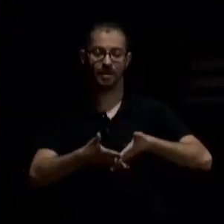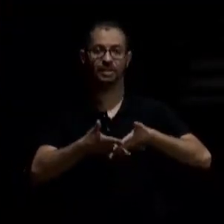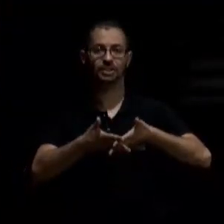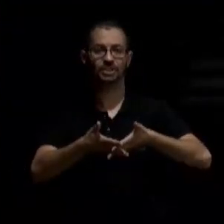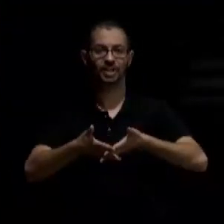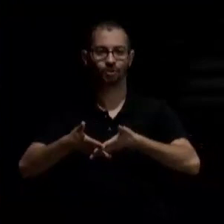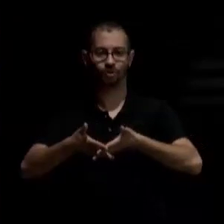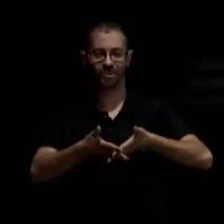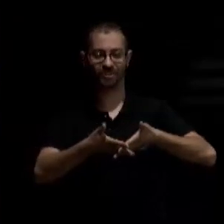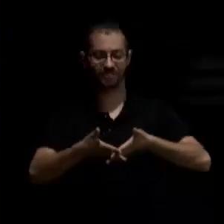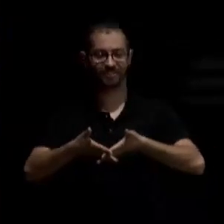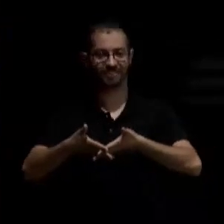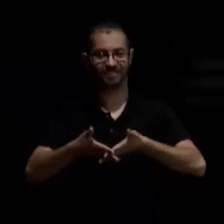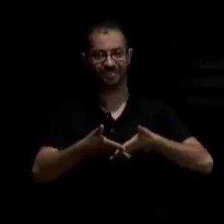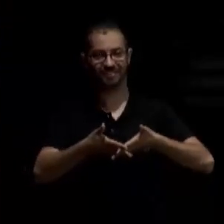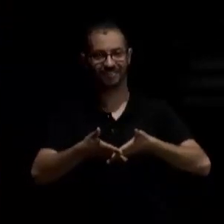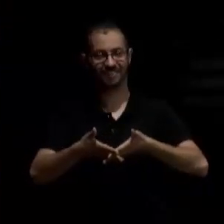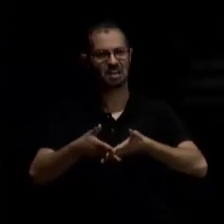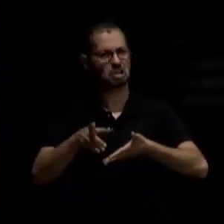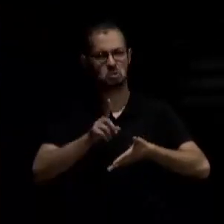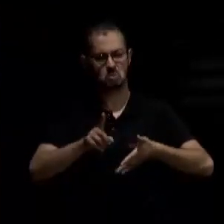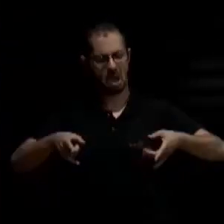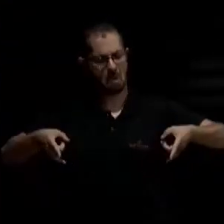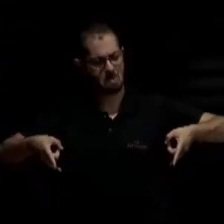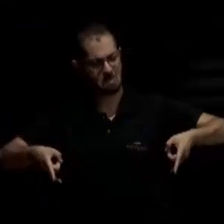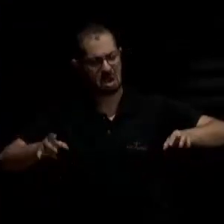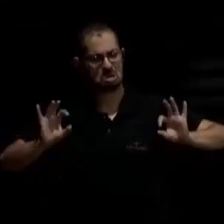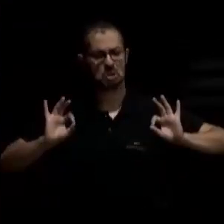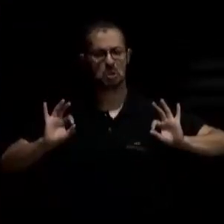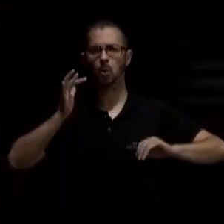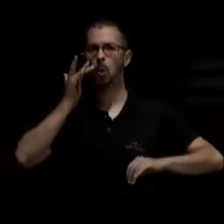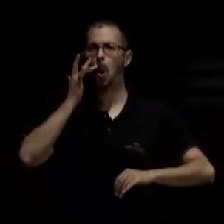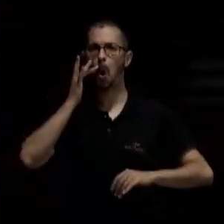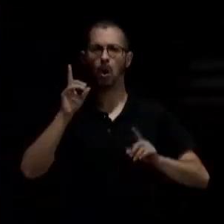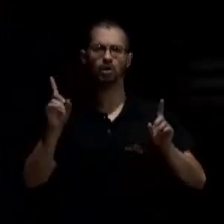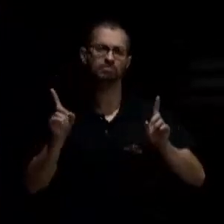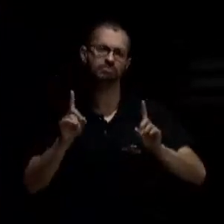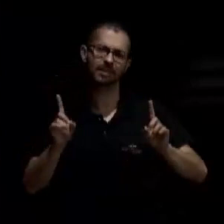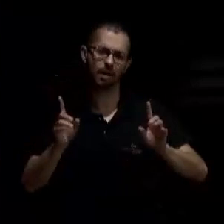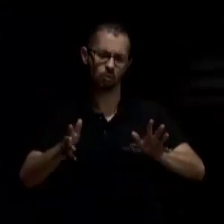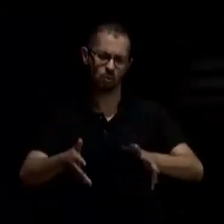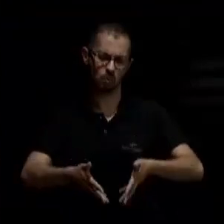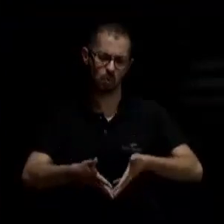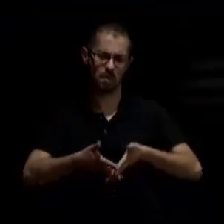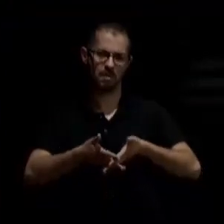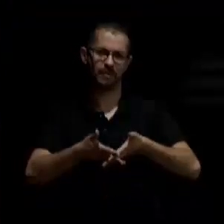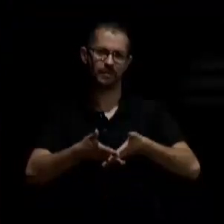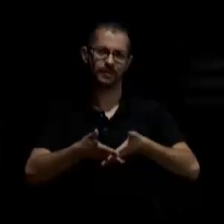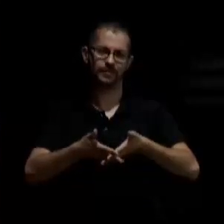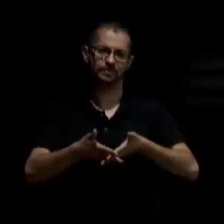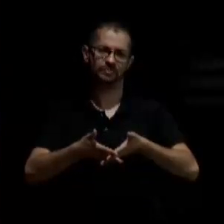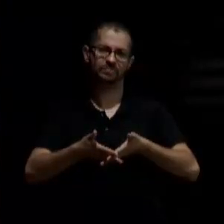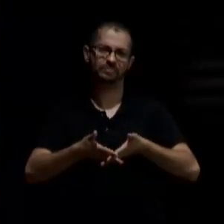é num berço de ouro. Era uma manjedoura, envolto em cueiros.